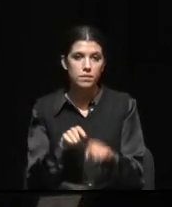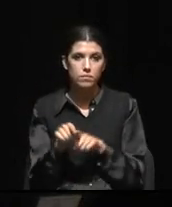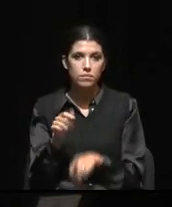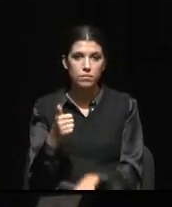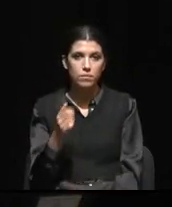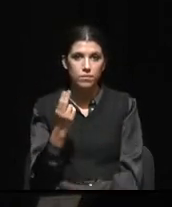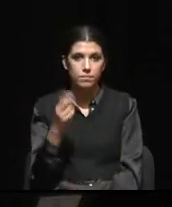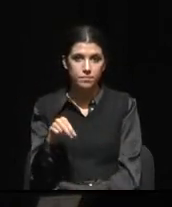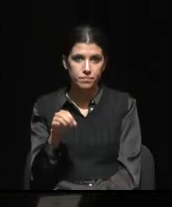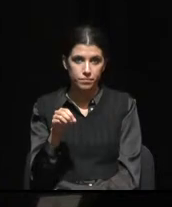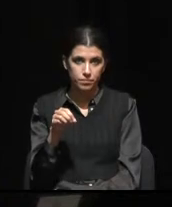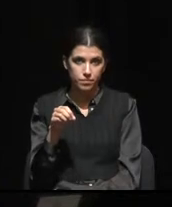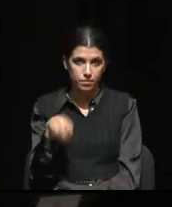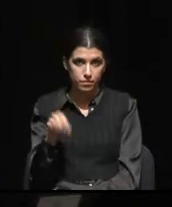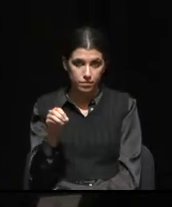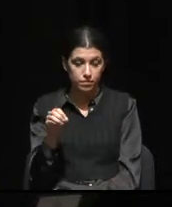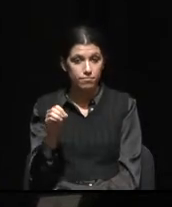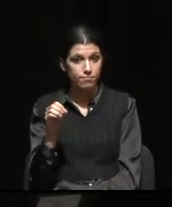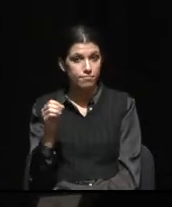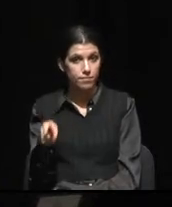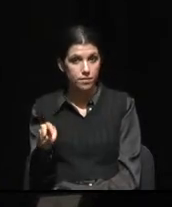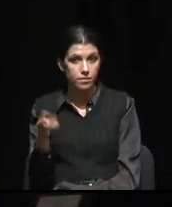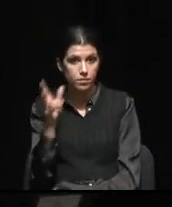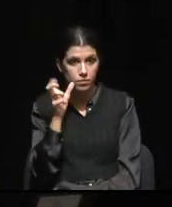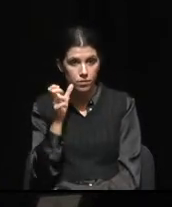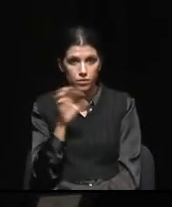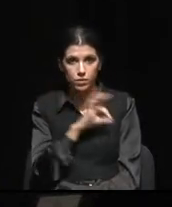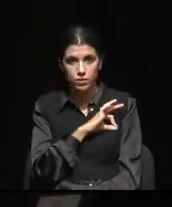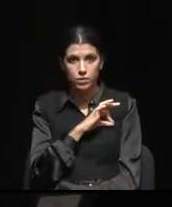mascaranhas vamos ouvir o deputado Manuel por favor